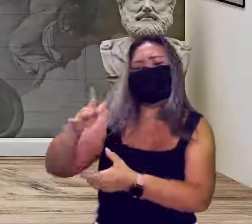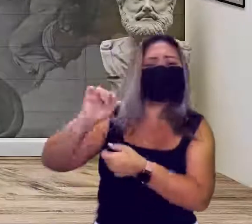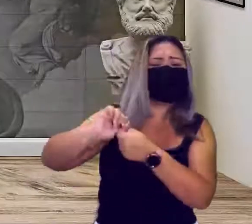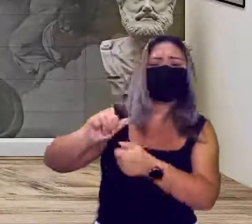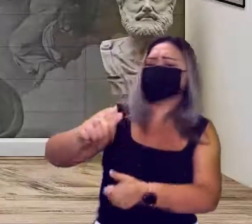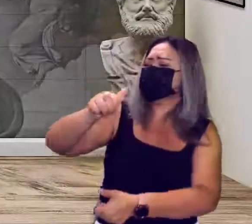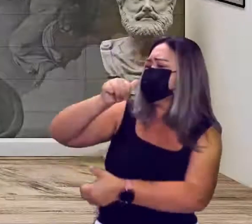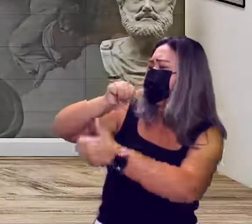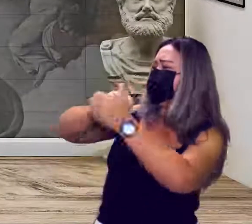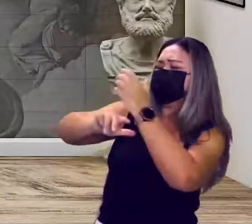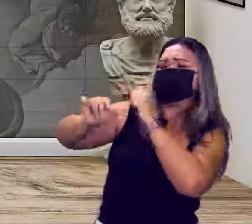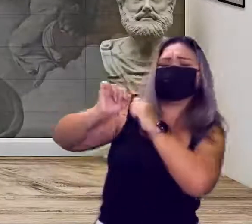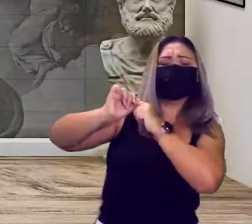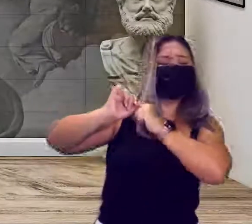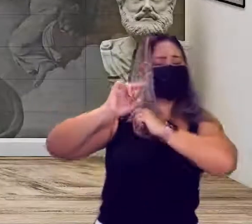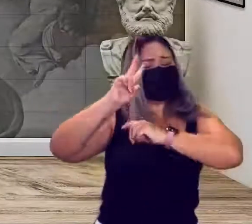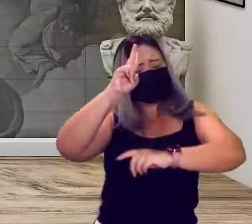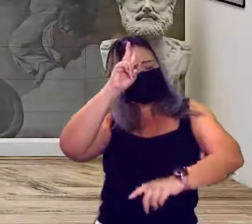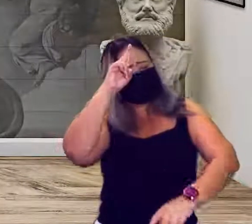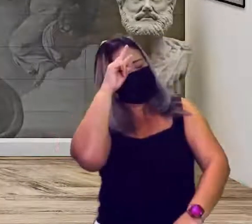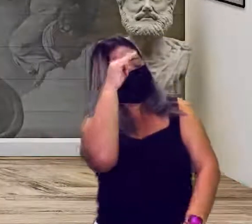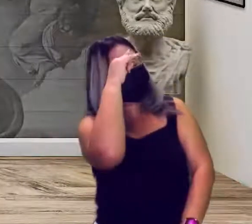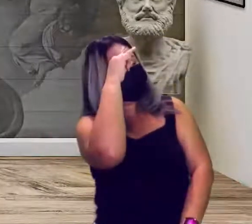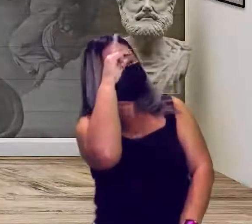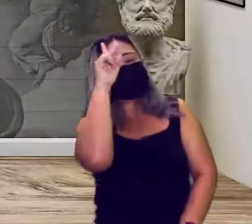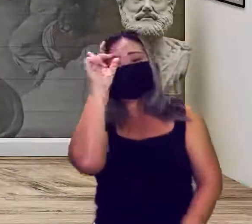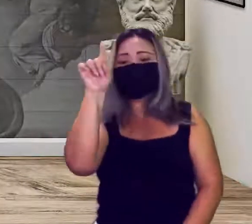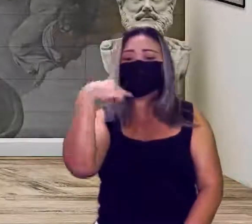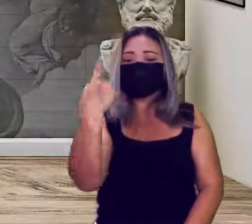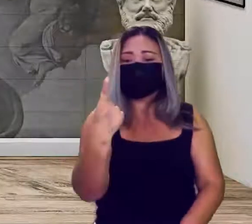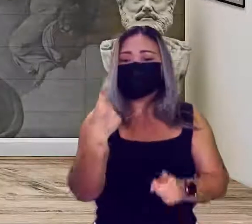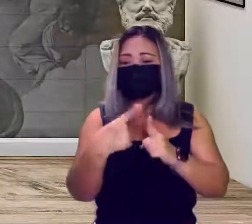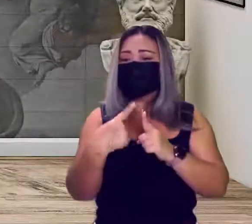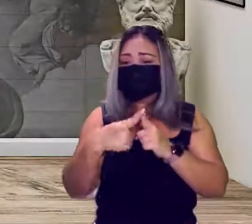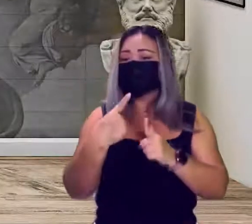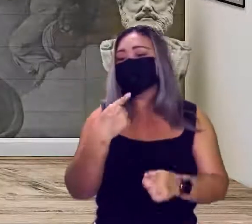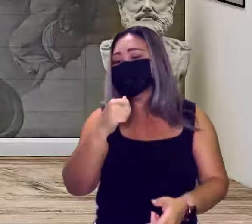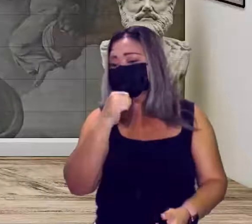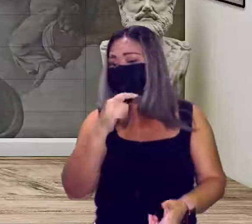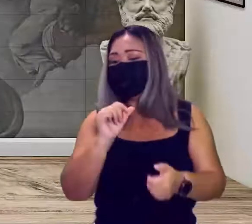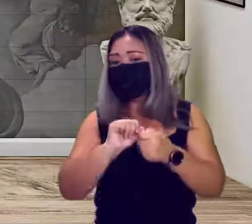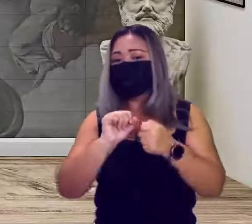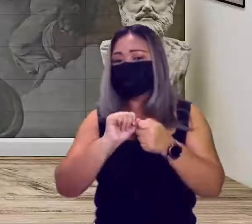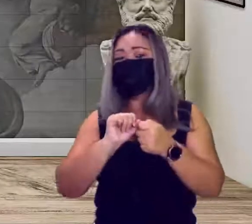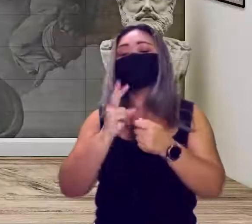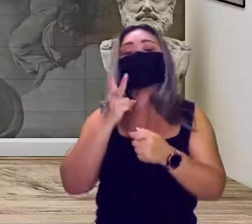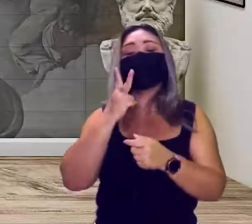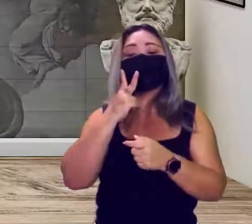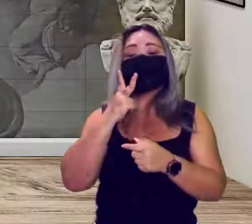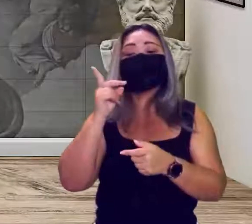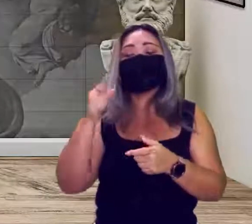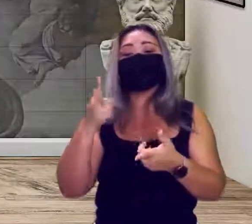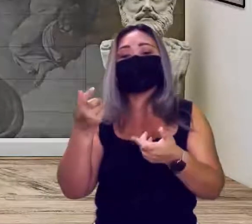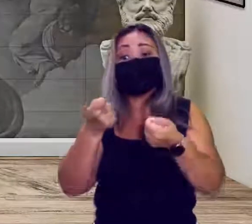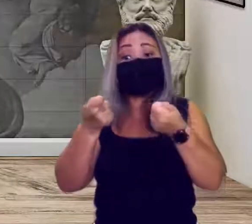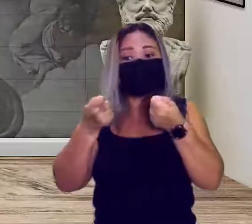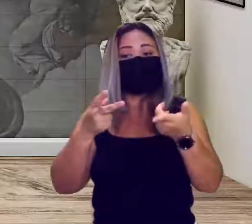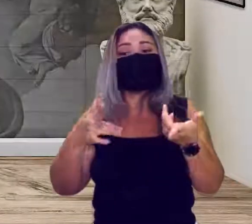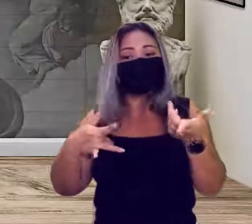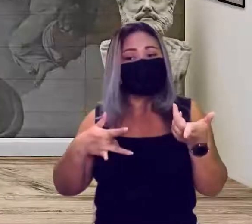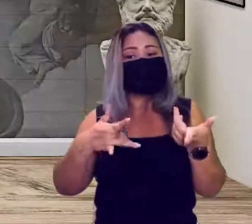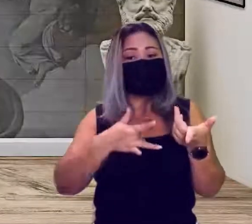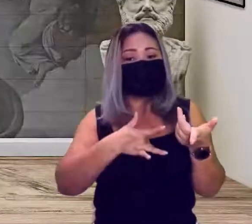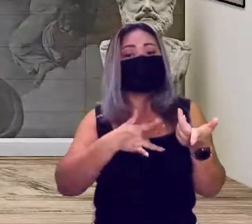ficar descontrolado, desorientado por causa da bebida e do álcool. O vinho, controladamente, ele é saudável. Então, aí, ó, o vinho